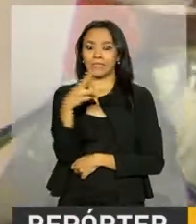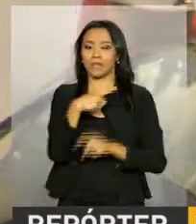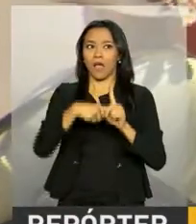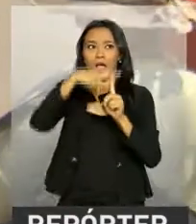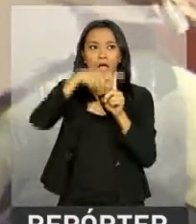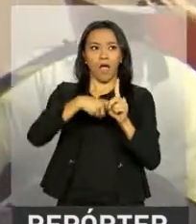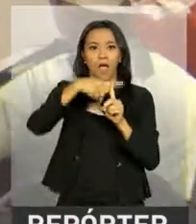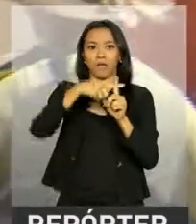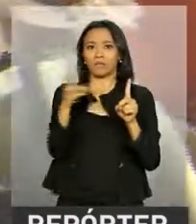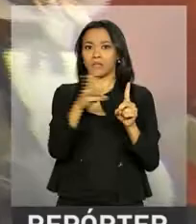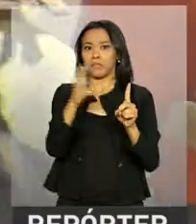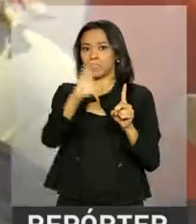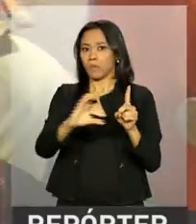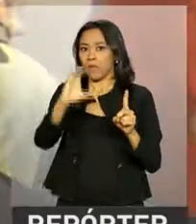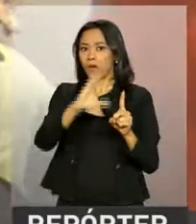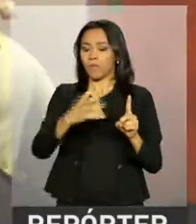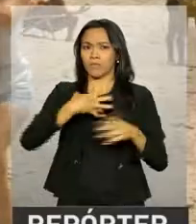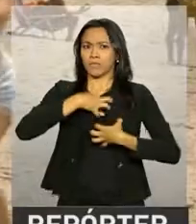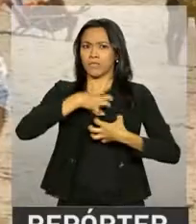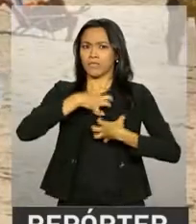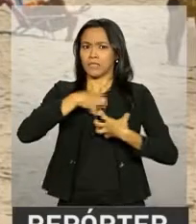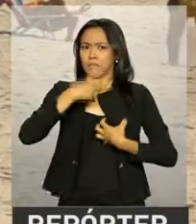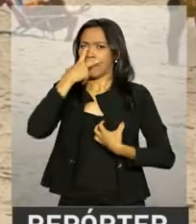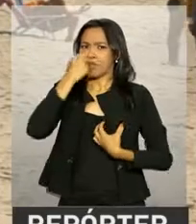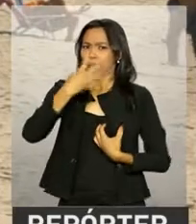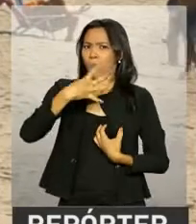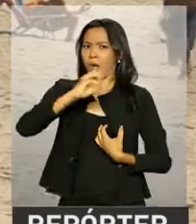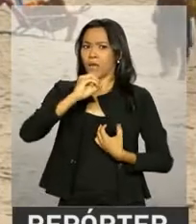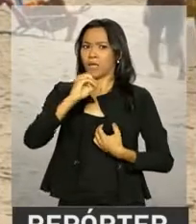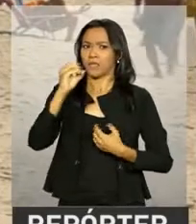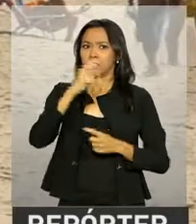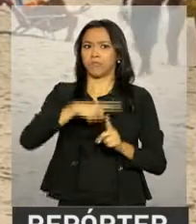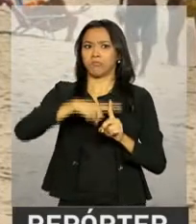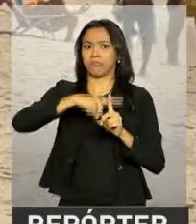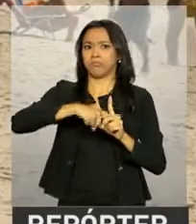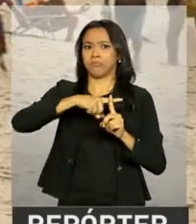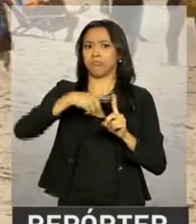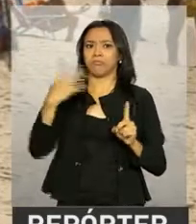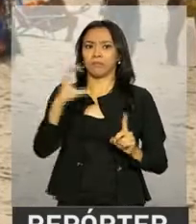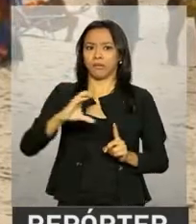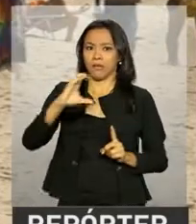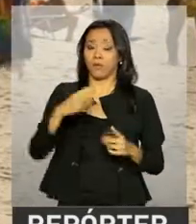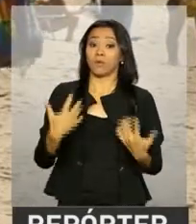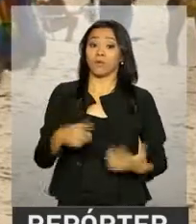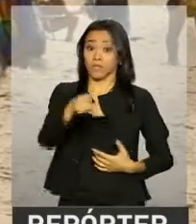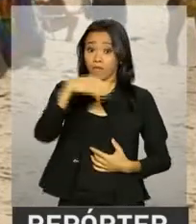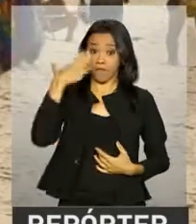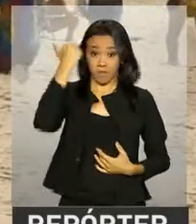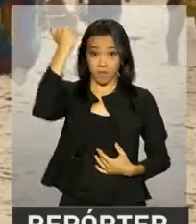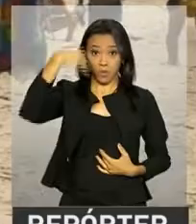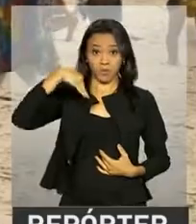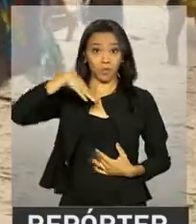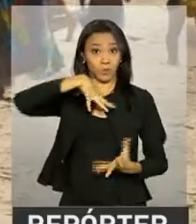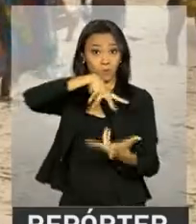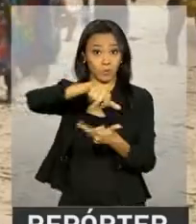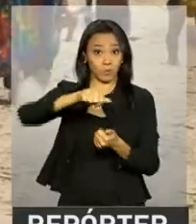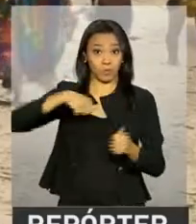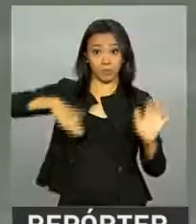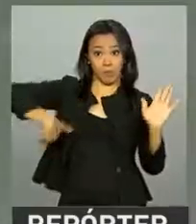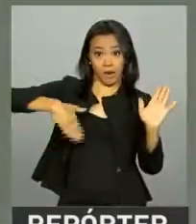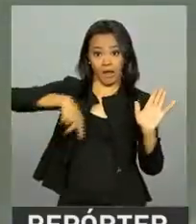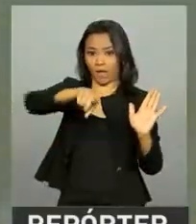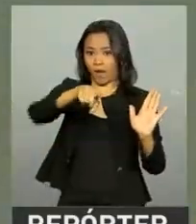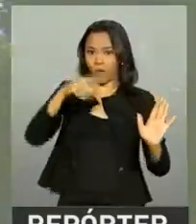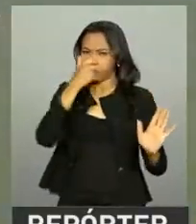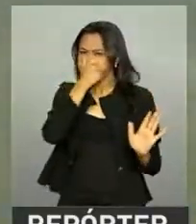térmica chega a 40 com o verão uma das praias mais famosas do mundo está assim lotada